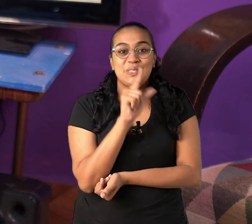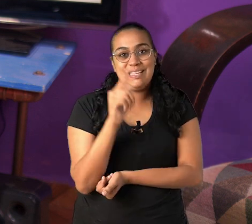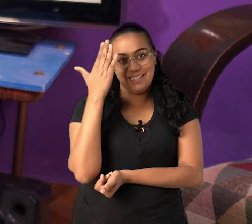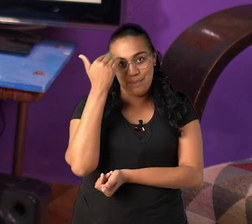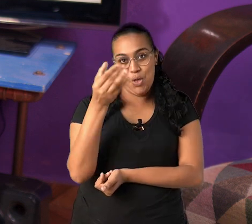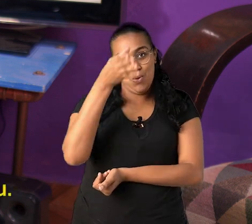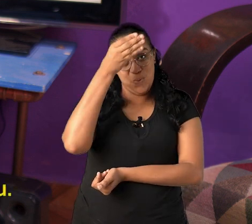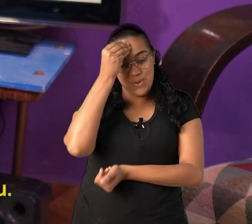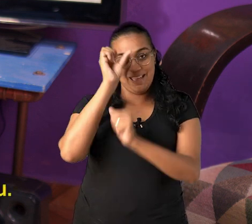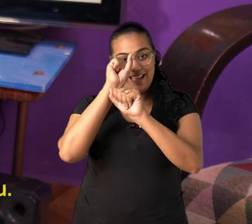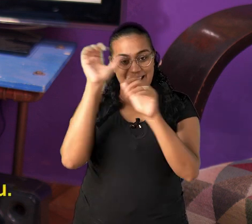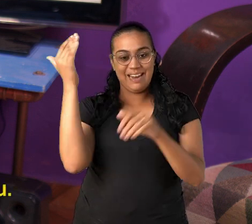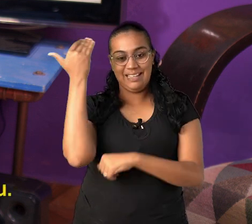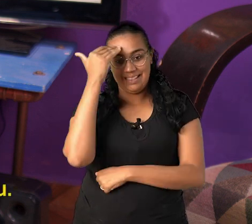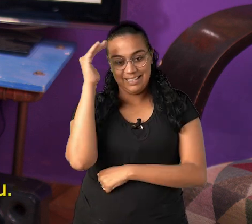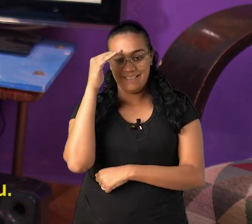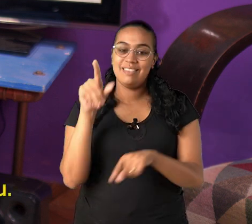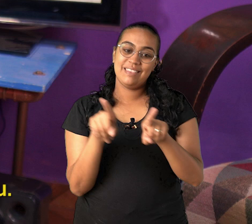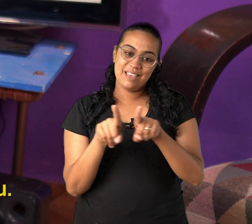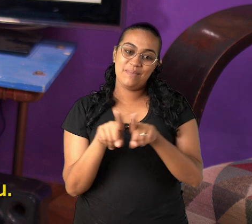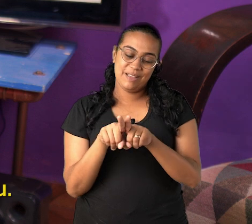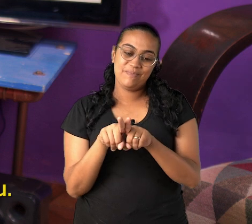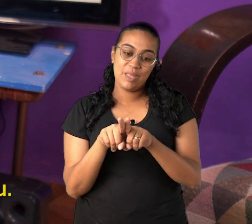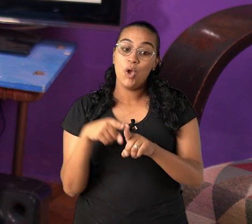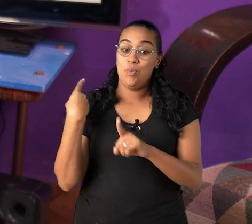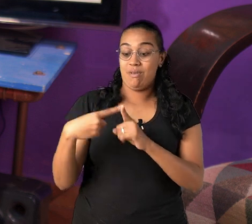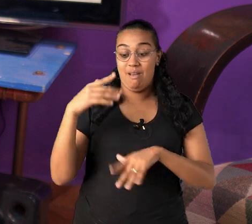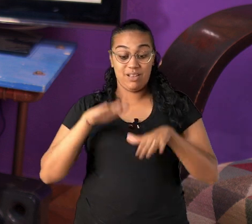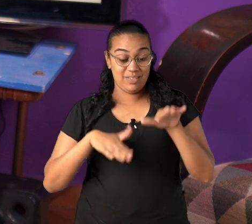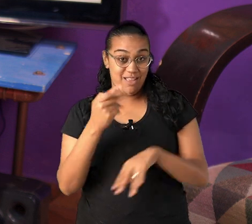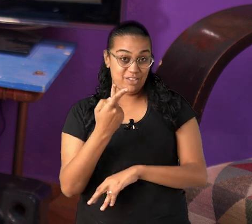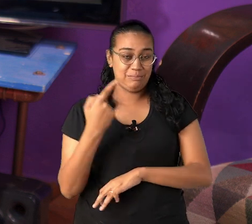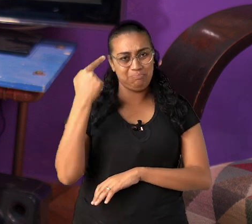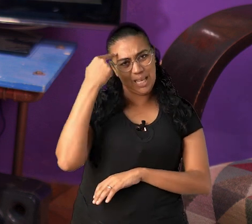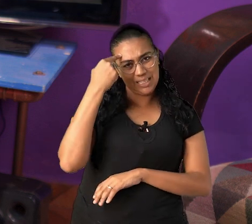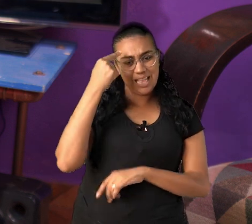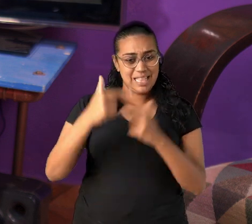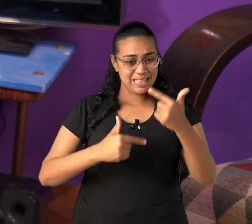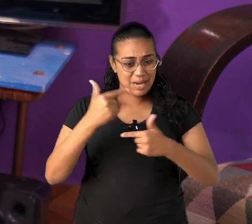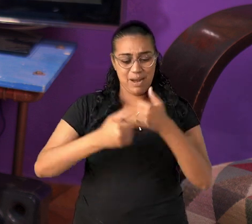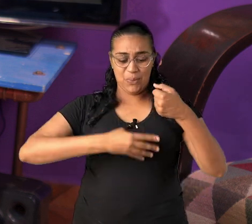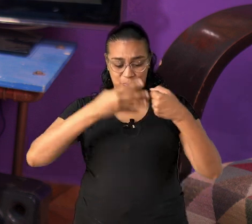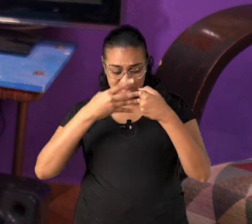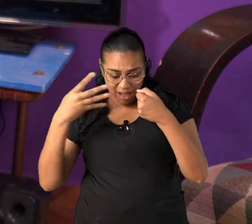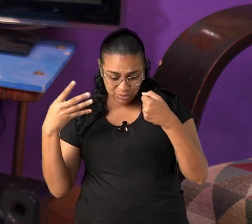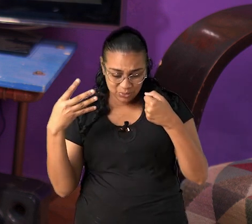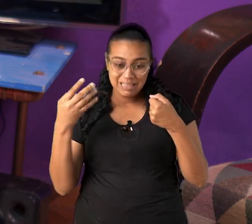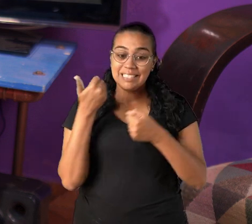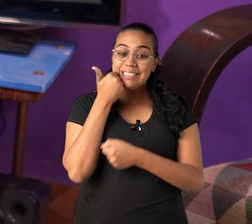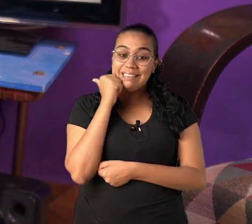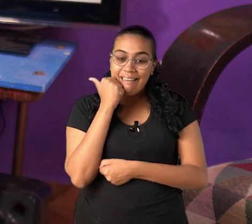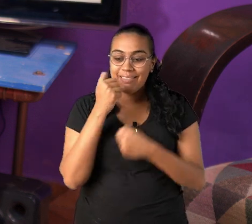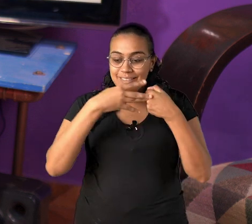gente consiga processar e entender as informações também sobre um outro véu. Porque a gente, às vezes, tem essa impressão de que para trabalhar com dados, né,